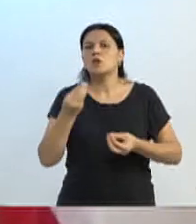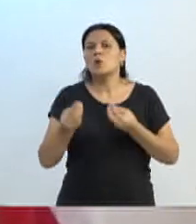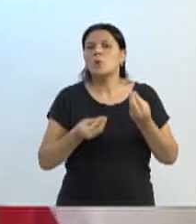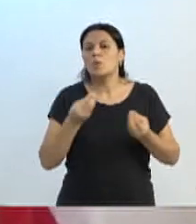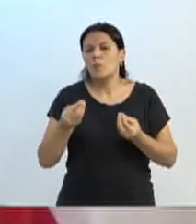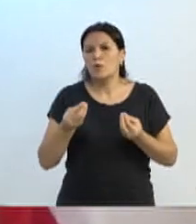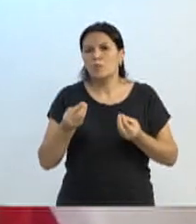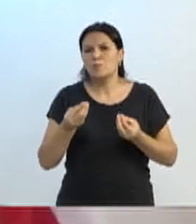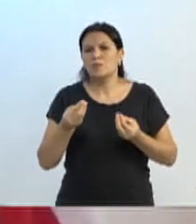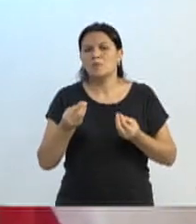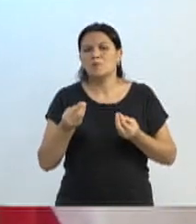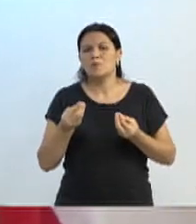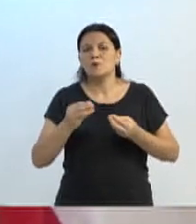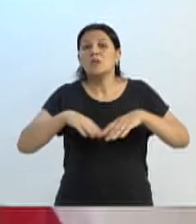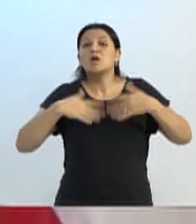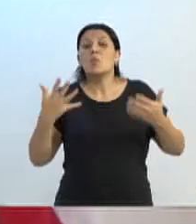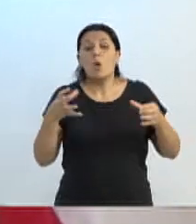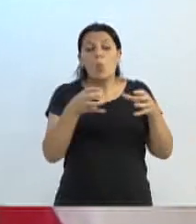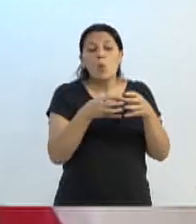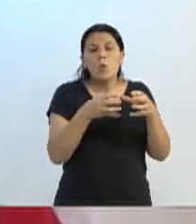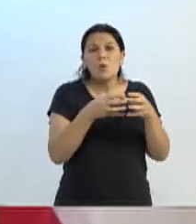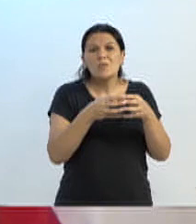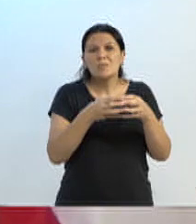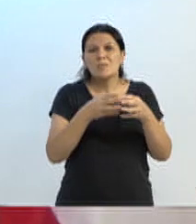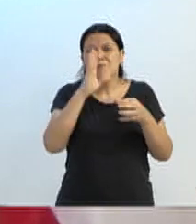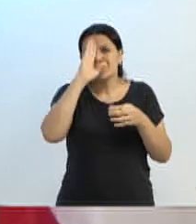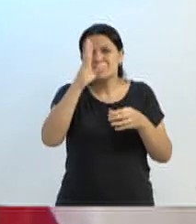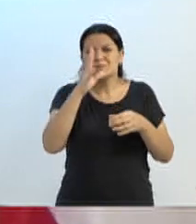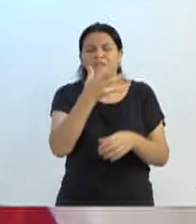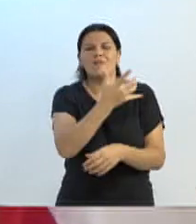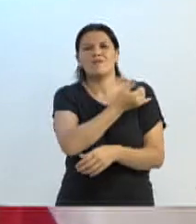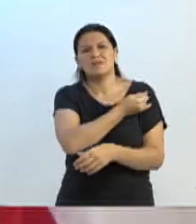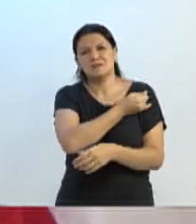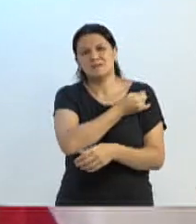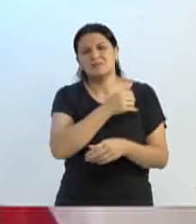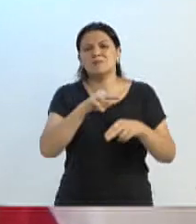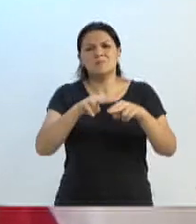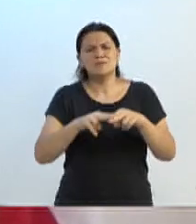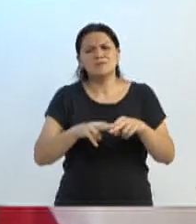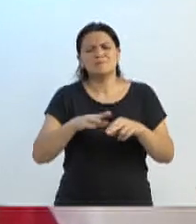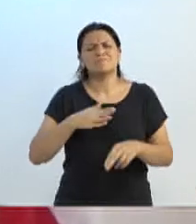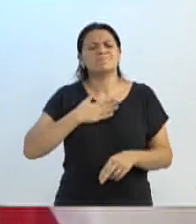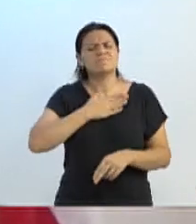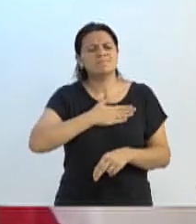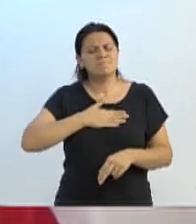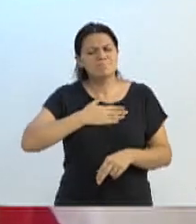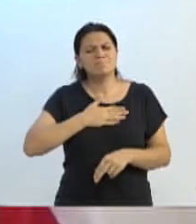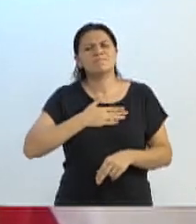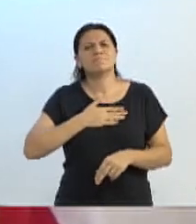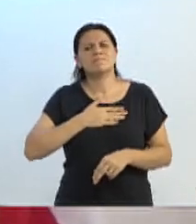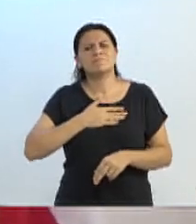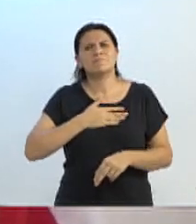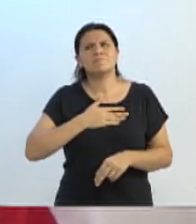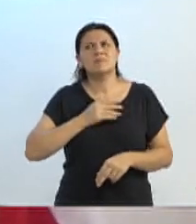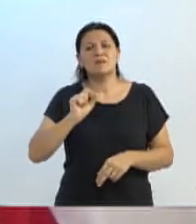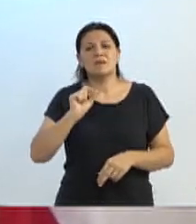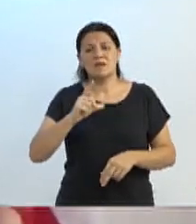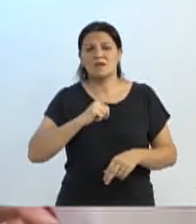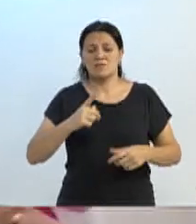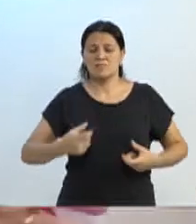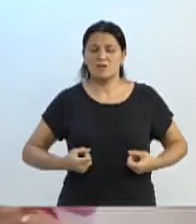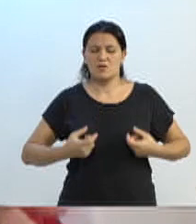reajustarem, acrescentar algum grupo prioritário, eu gostaria muito que os pacientes fossem... Com